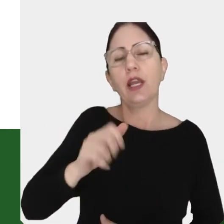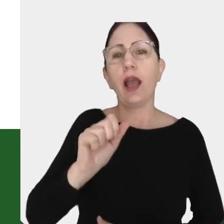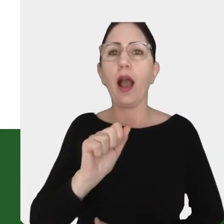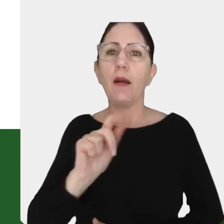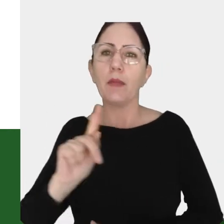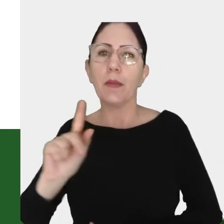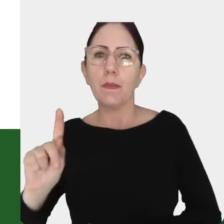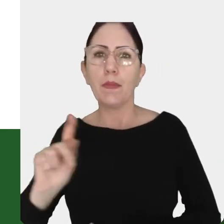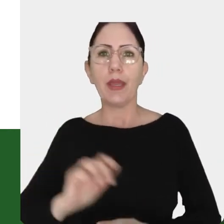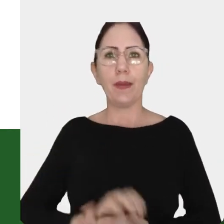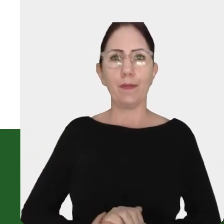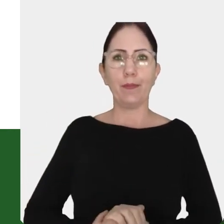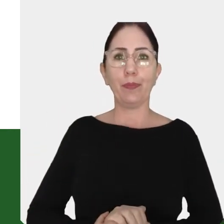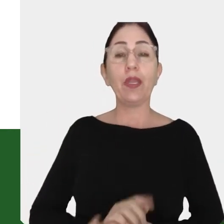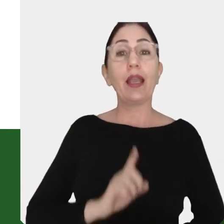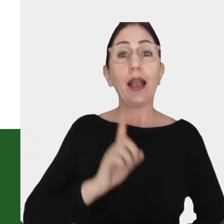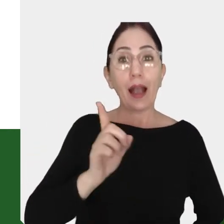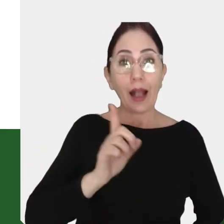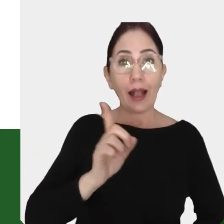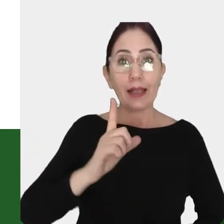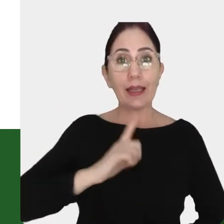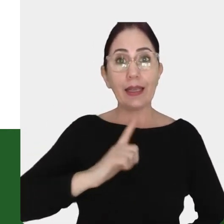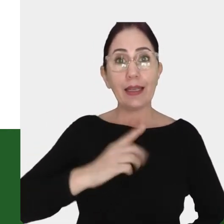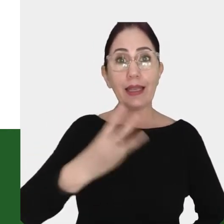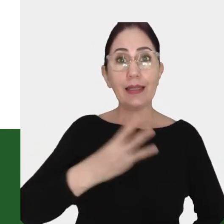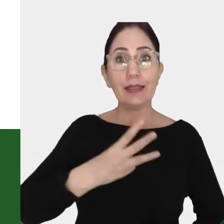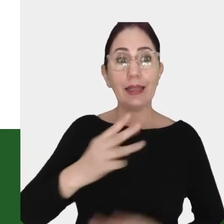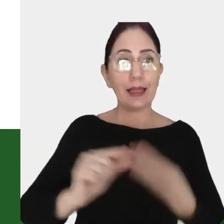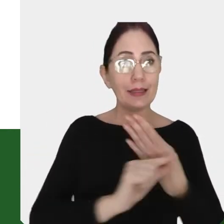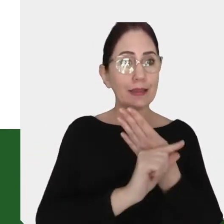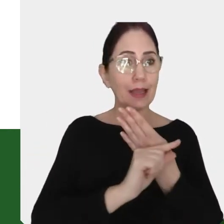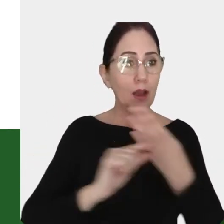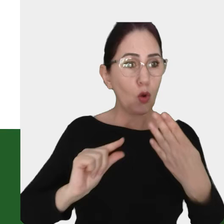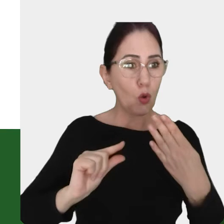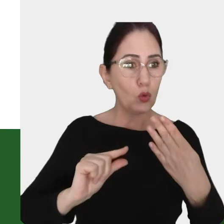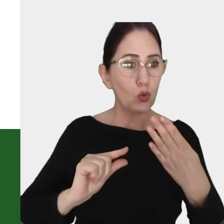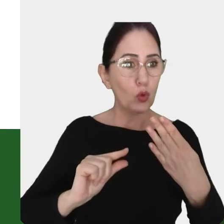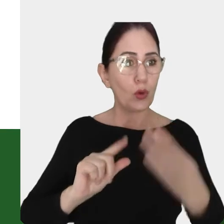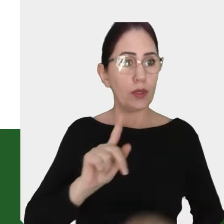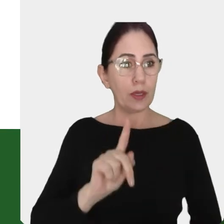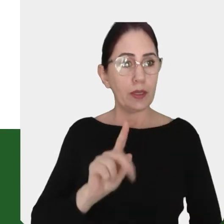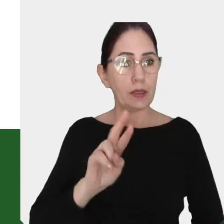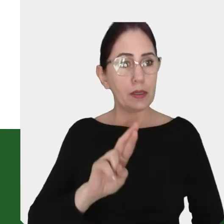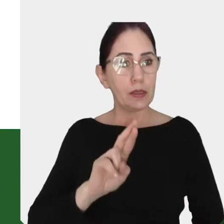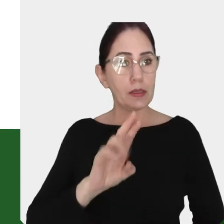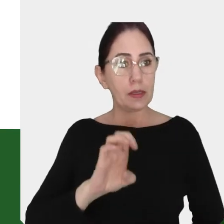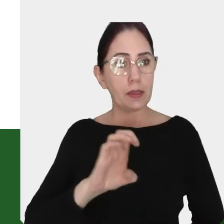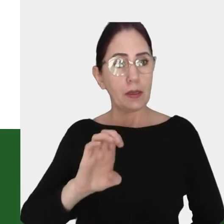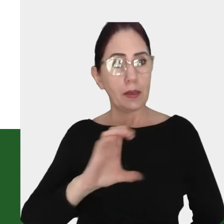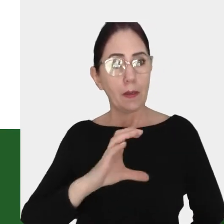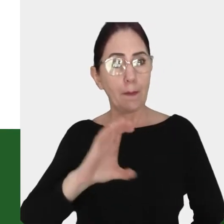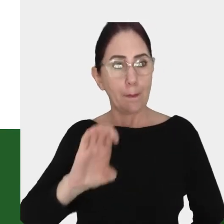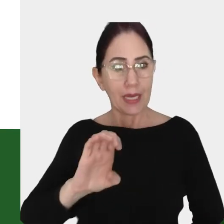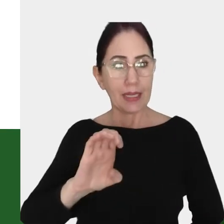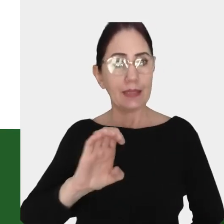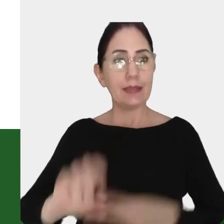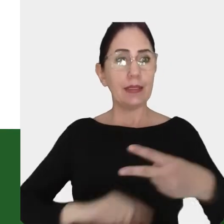aplicativo. Aqui está aqui para vocês essas três autoras que são bem importantes, a